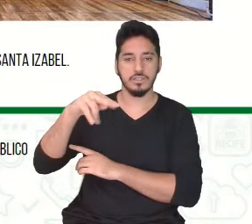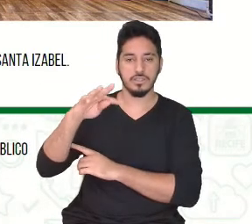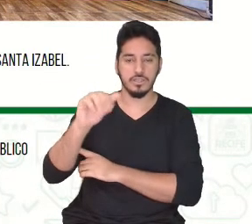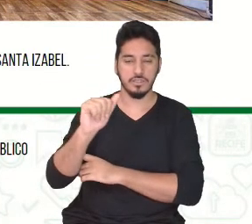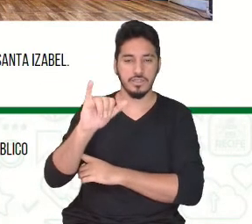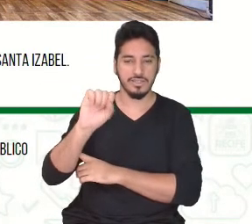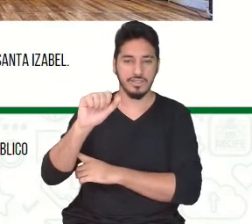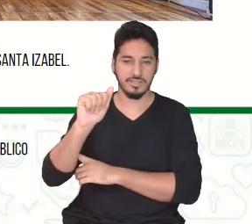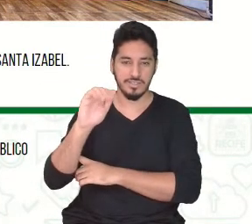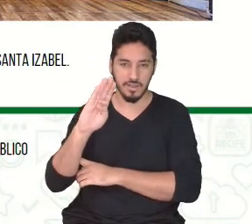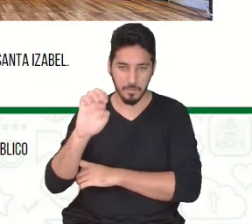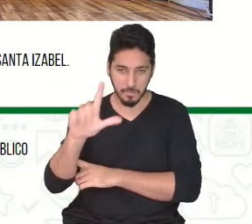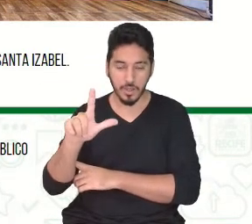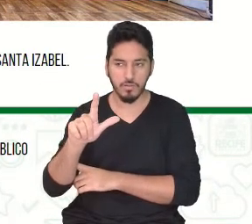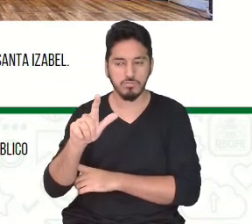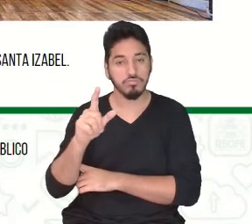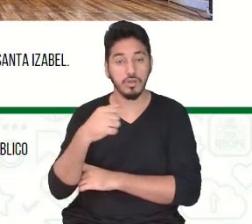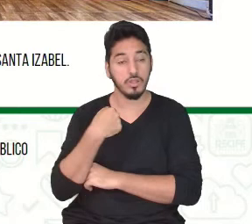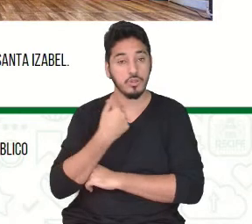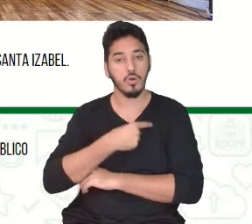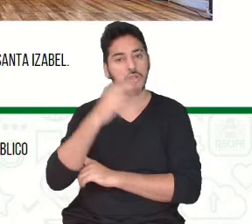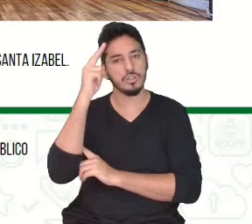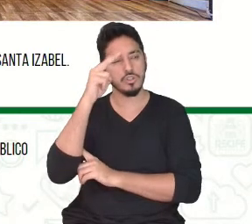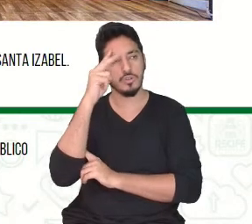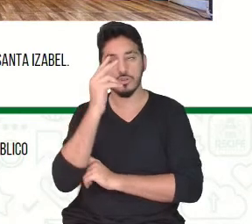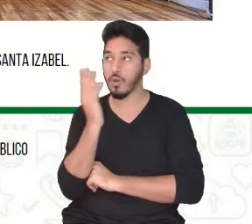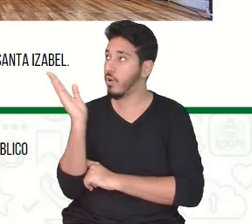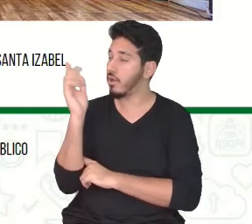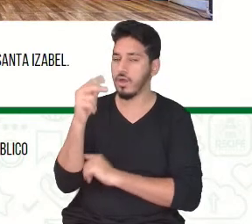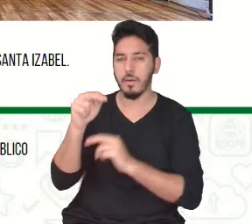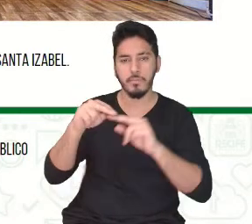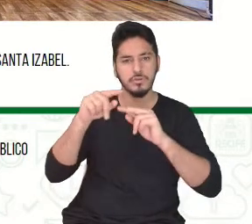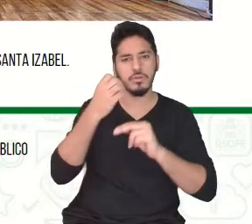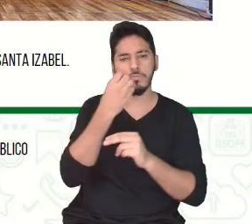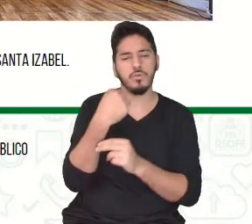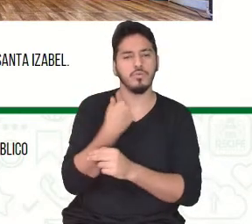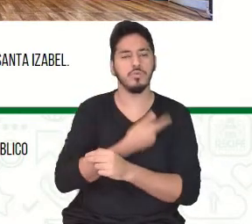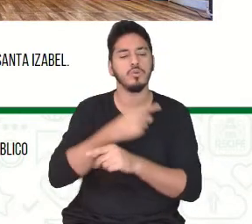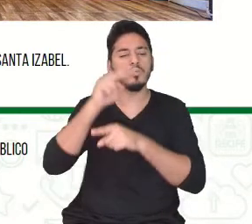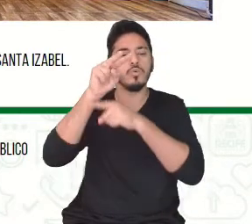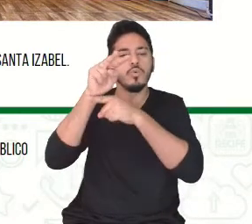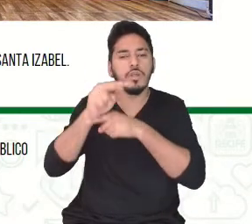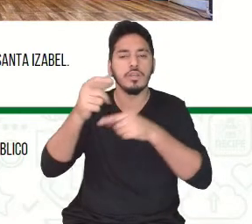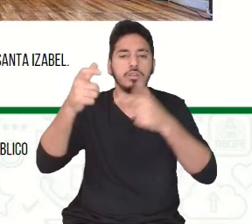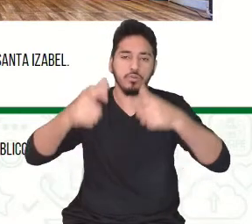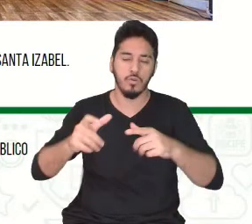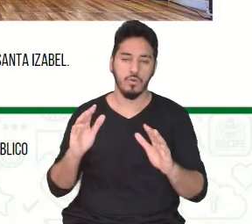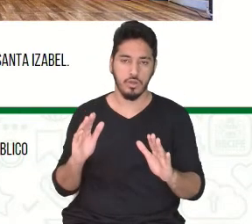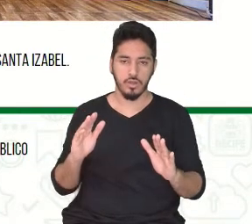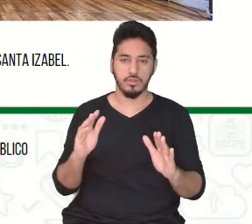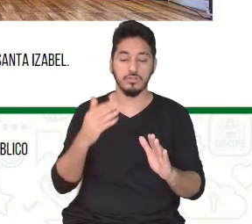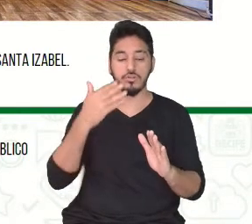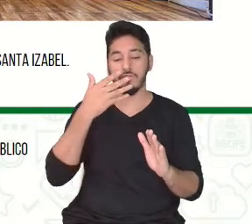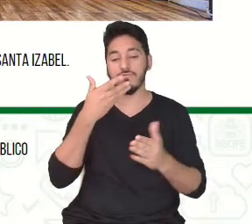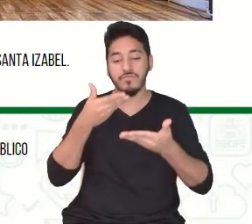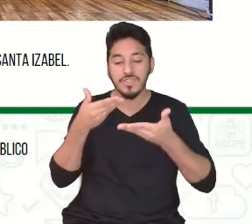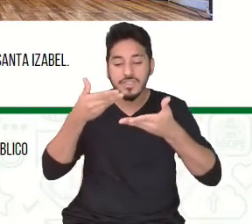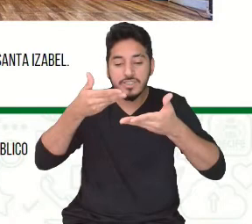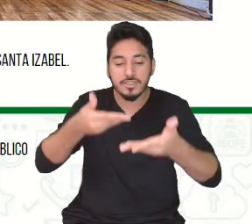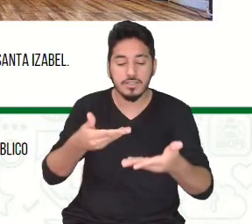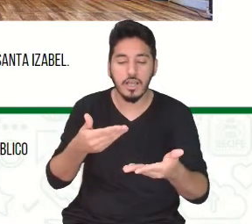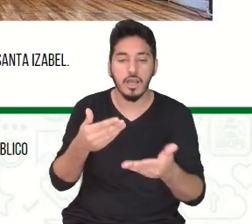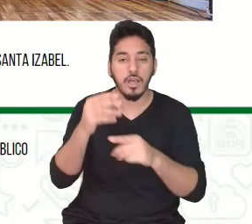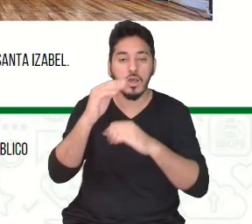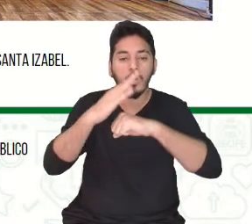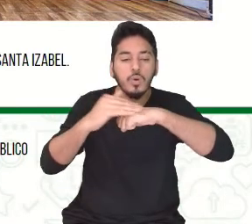estão guardando e estão contando a nossa história. Por isso que é bem importante a gente saber preservar esses locais, visitar esses locais,